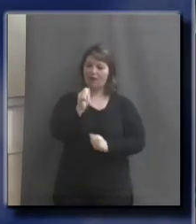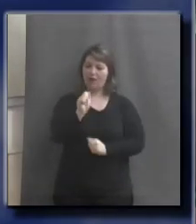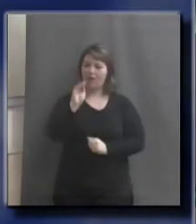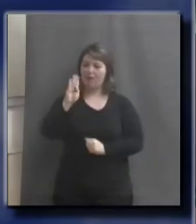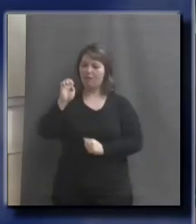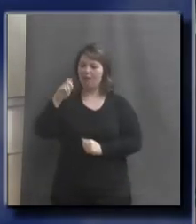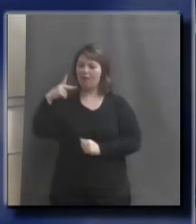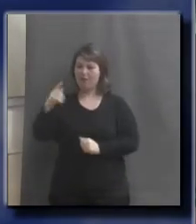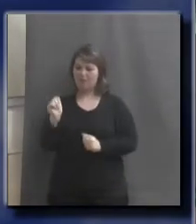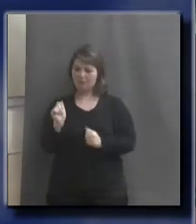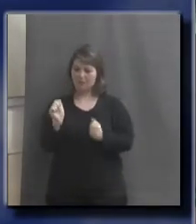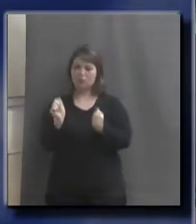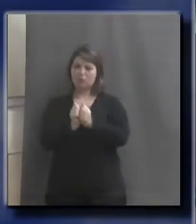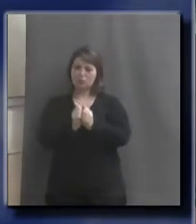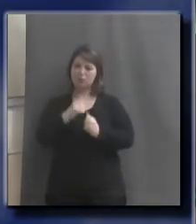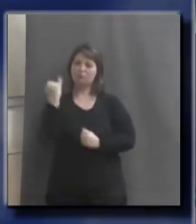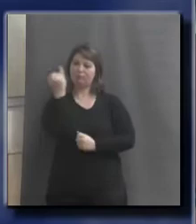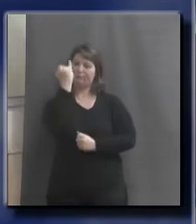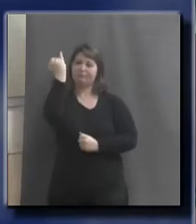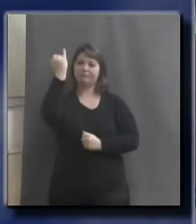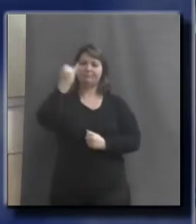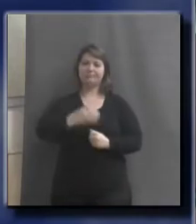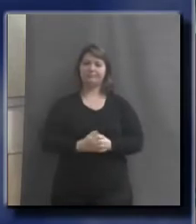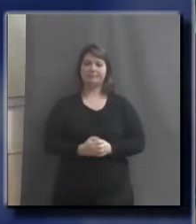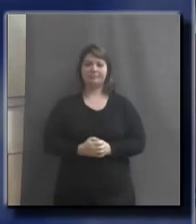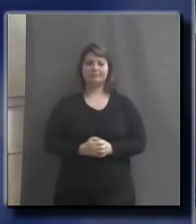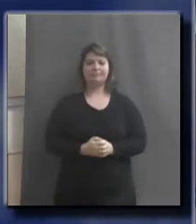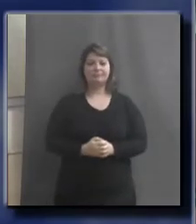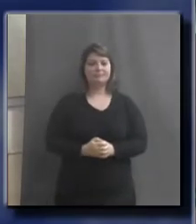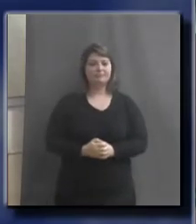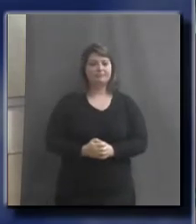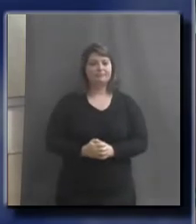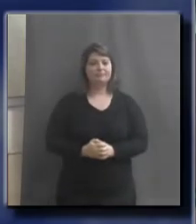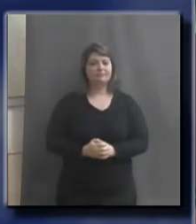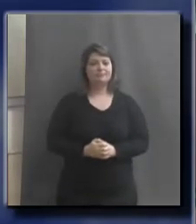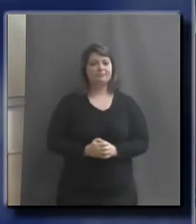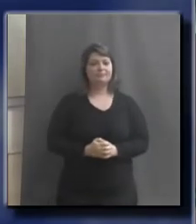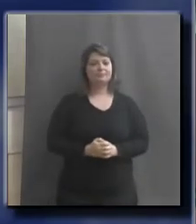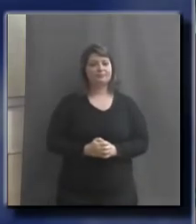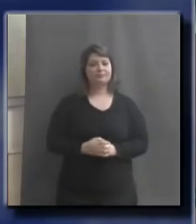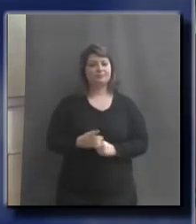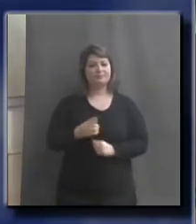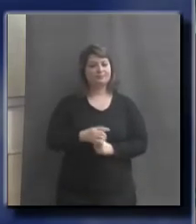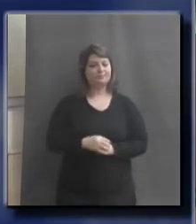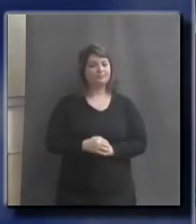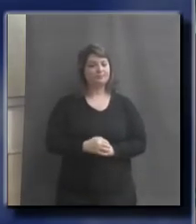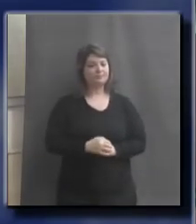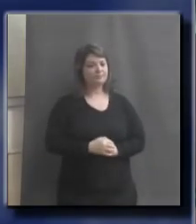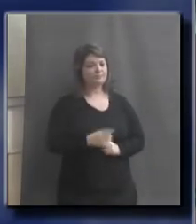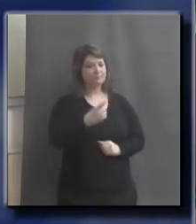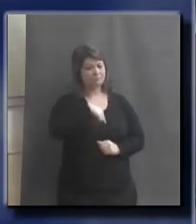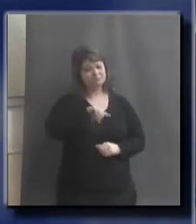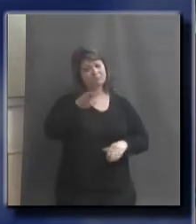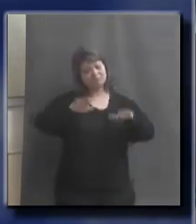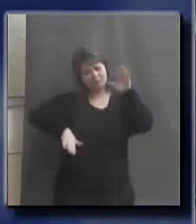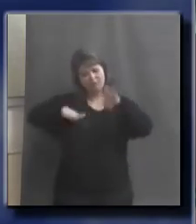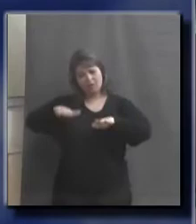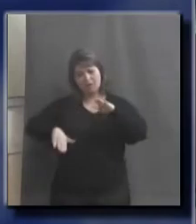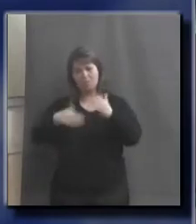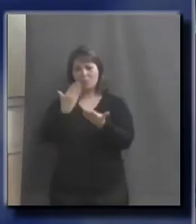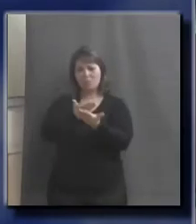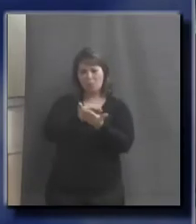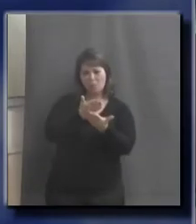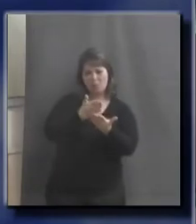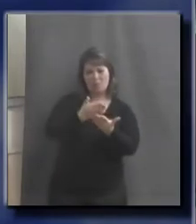muito cara para a gente, enquanto CRP. A gente tem oscilações desses processos por